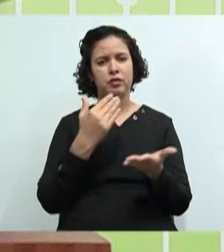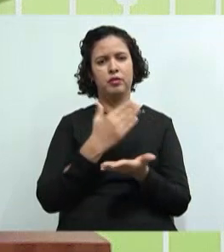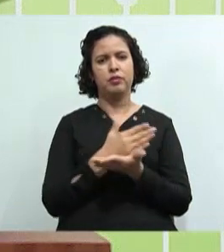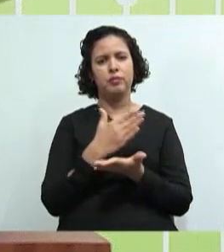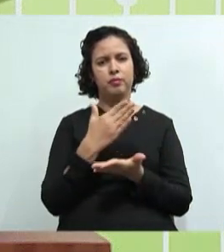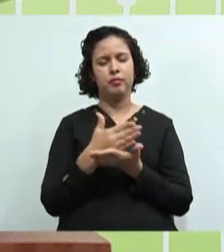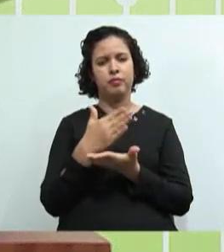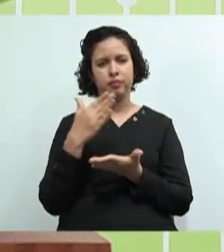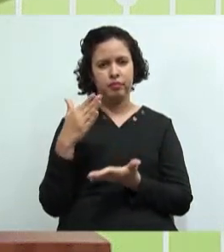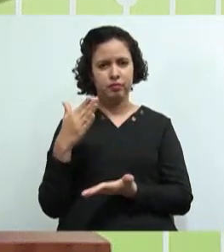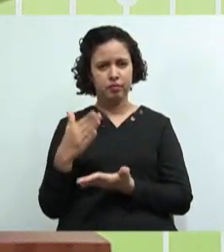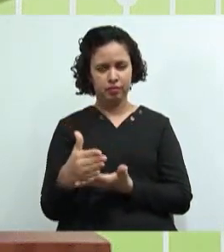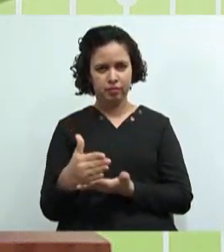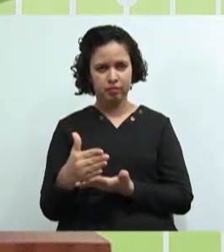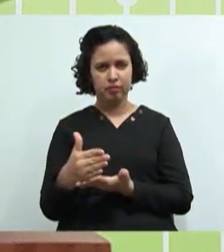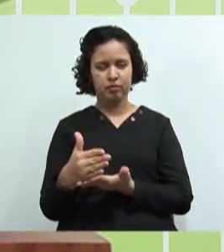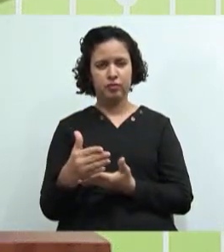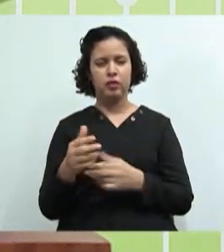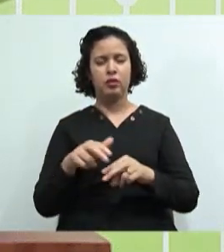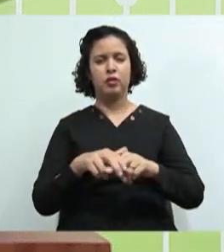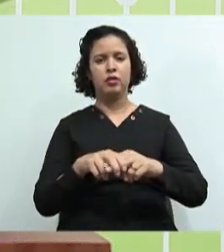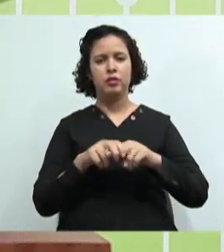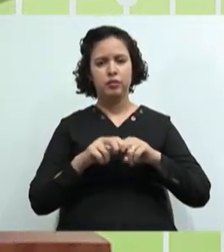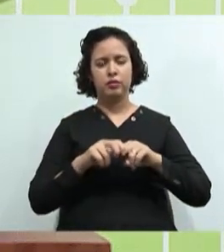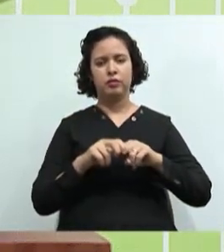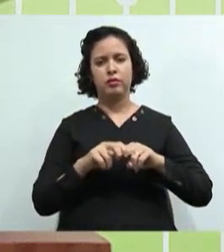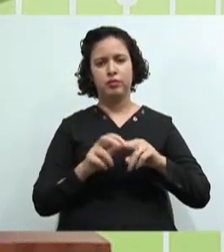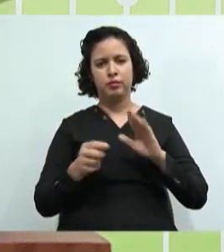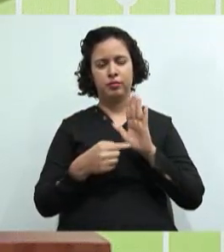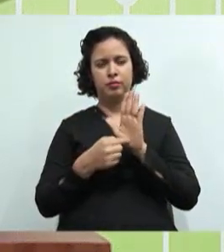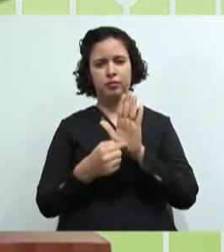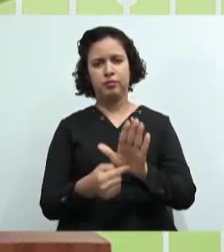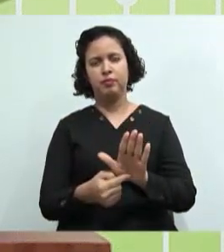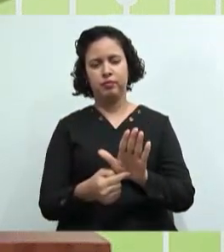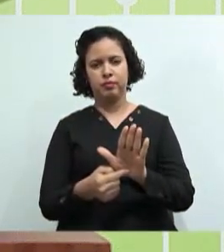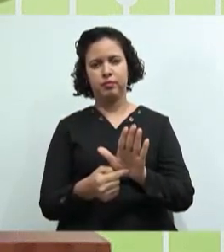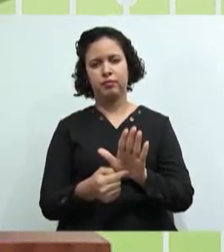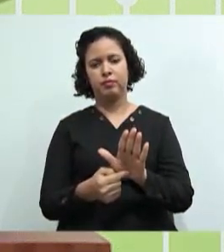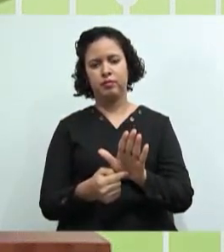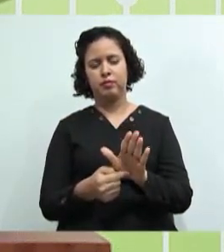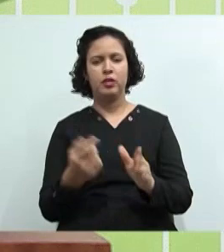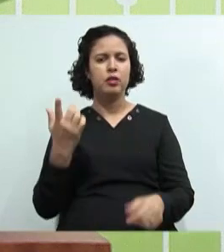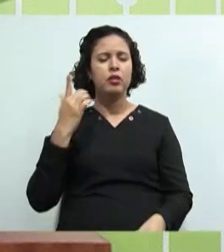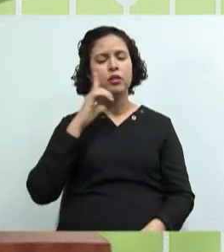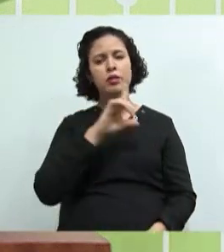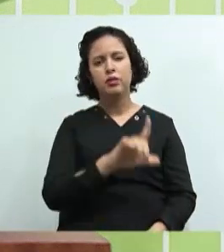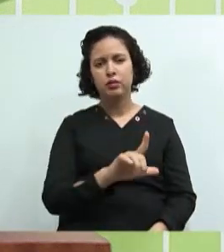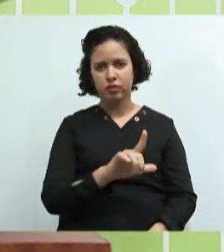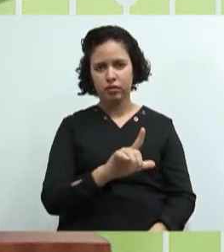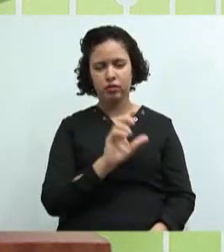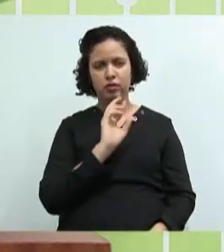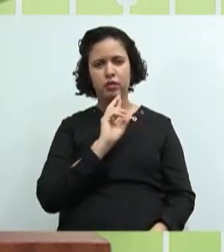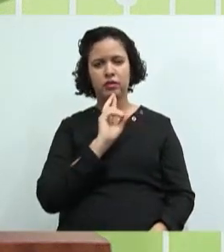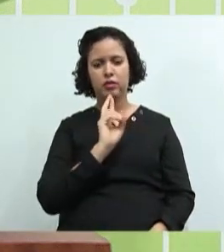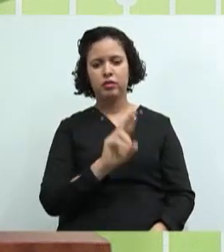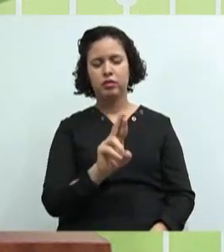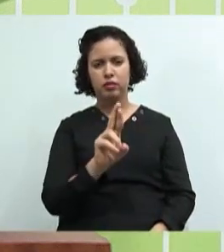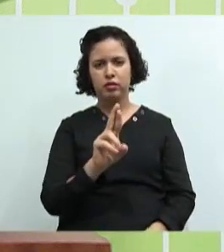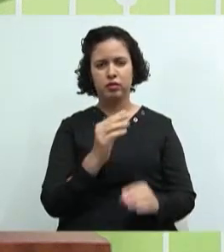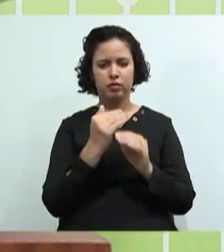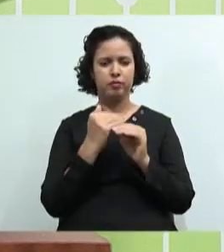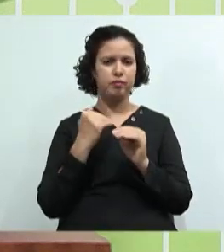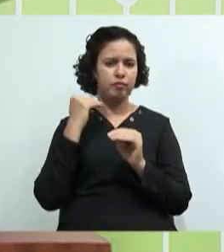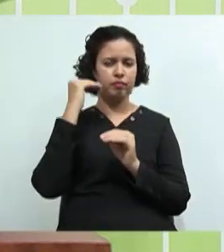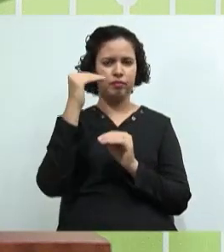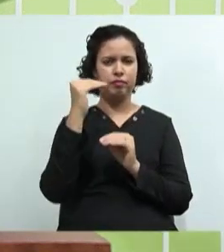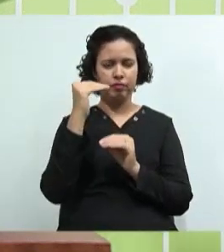várias etapas, tá? Por isso que o mapa ele traz uma relação de causa e efeito. Para mim poder alcançar um resultado aqui na